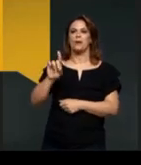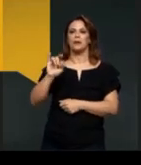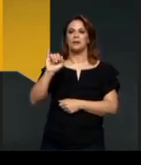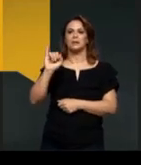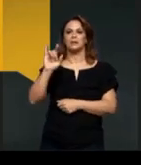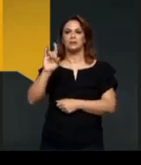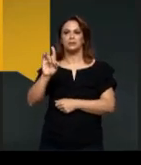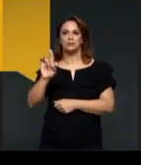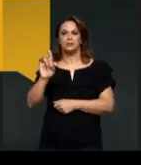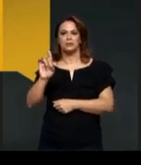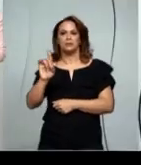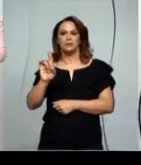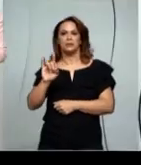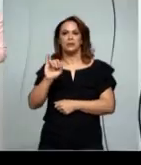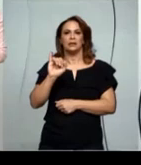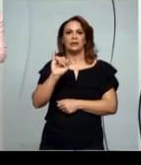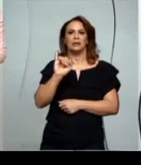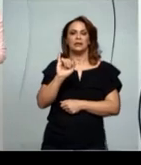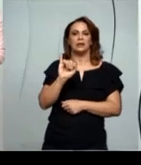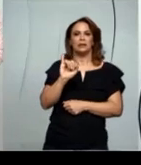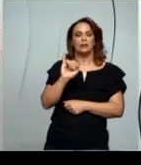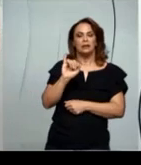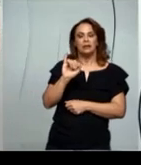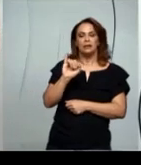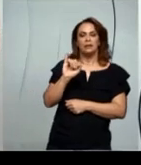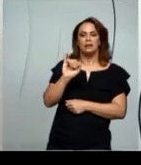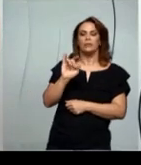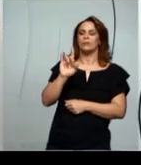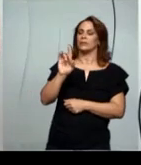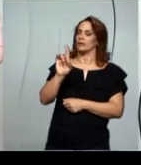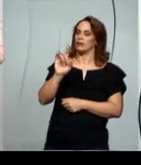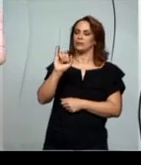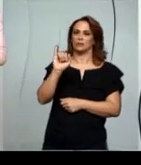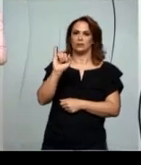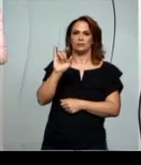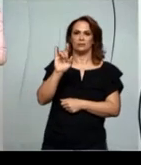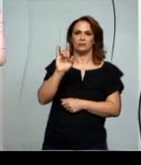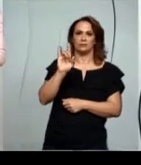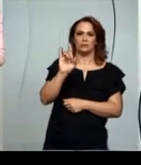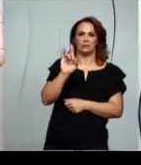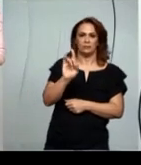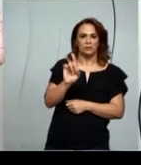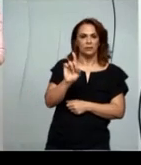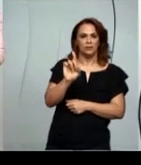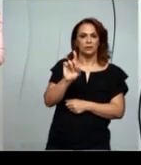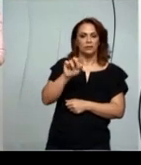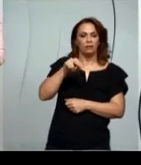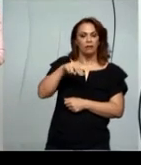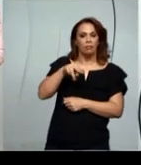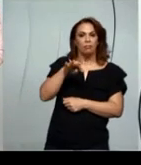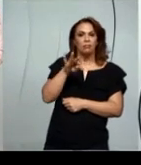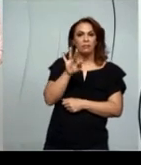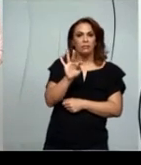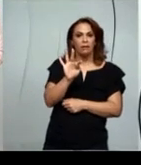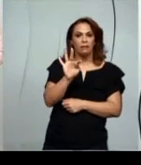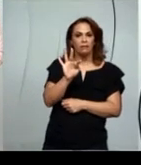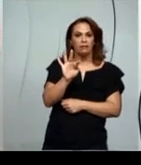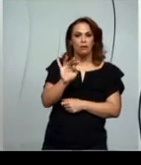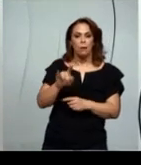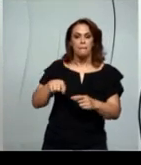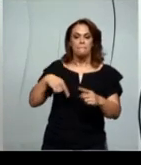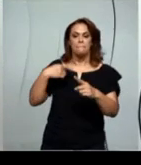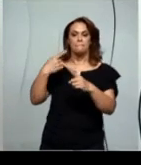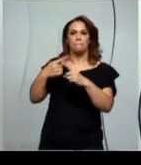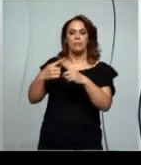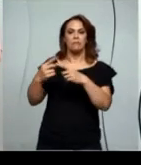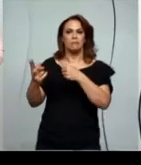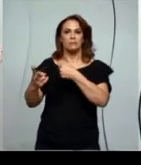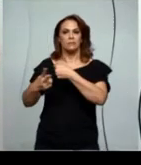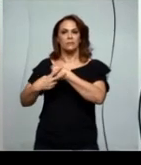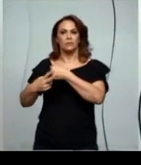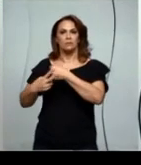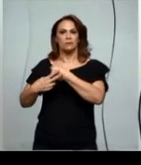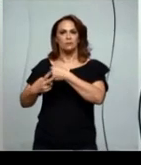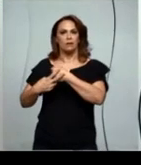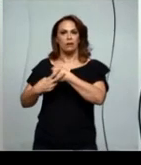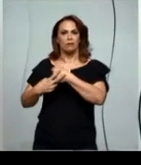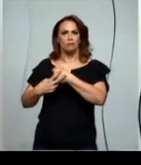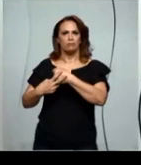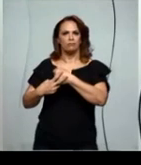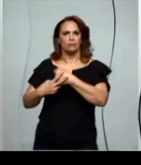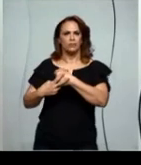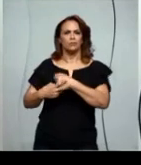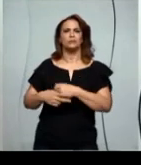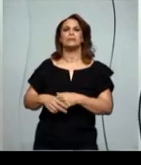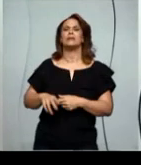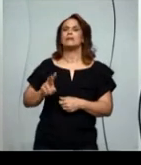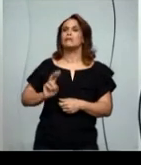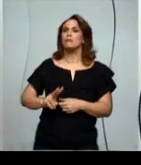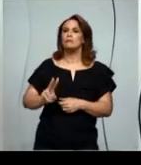principal sem o ed. Porque o did já colocou esse verbo principal no passado. Lembra?